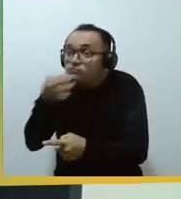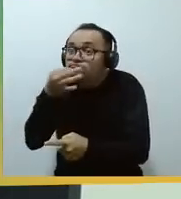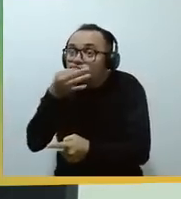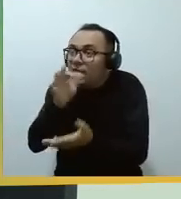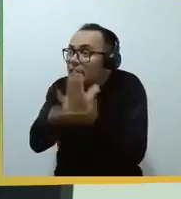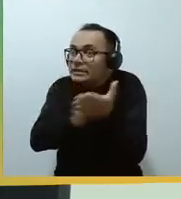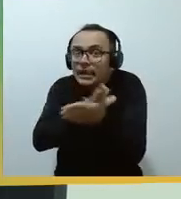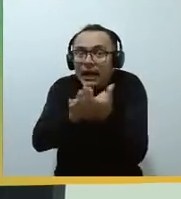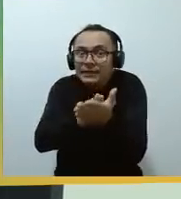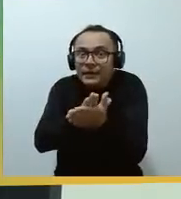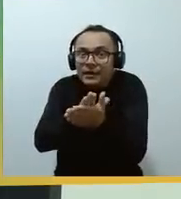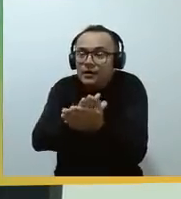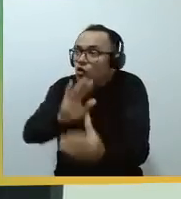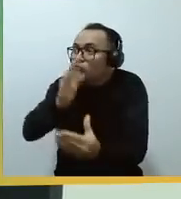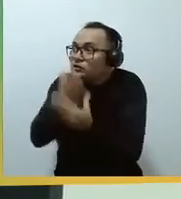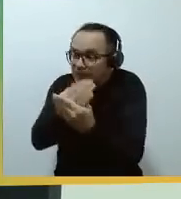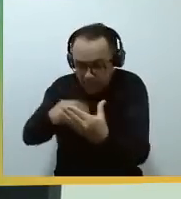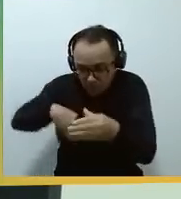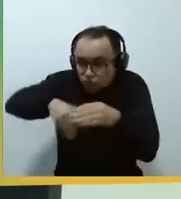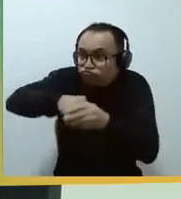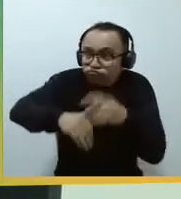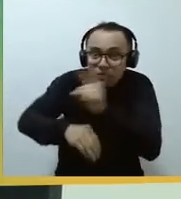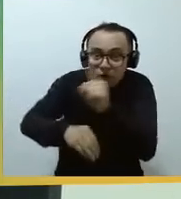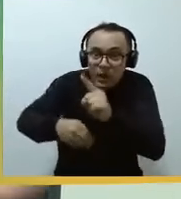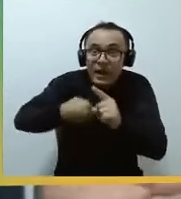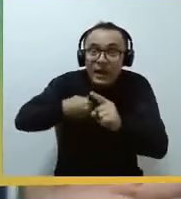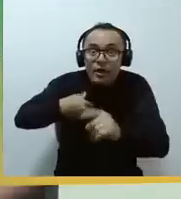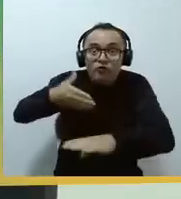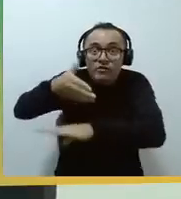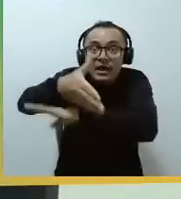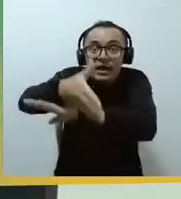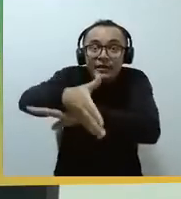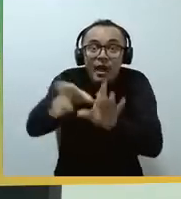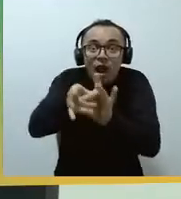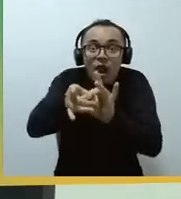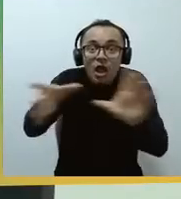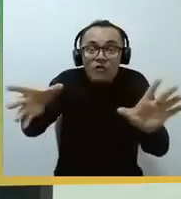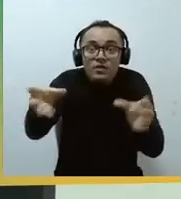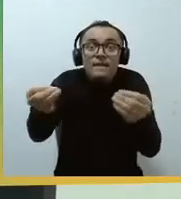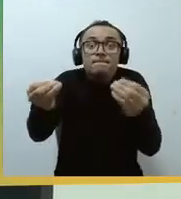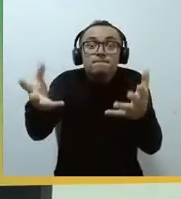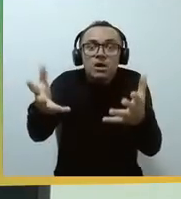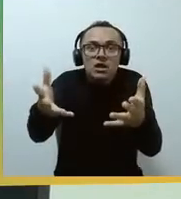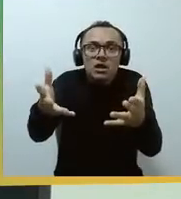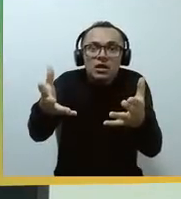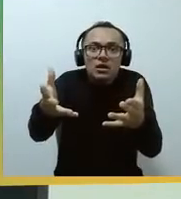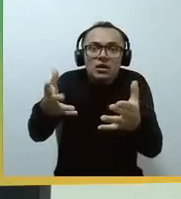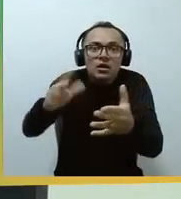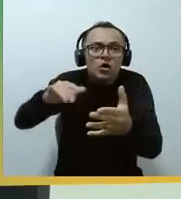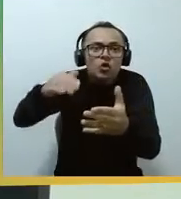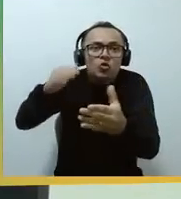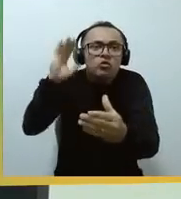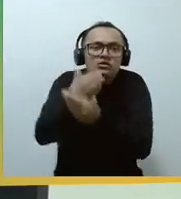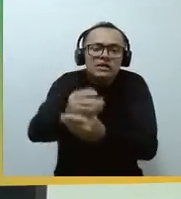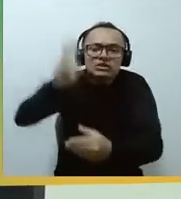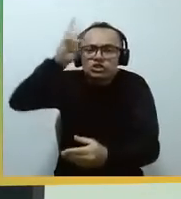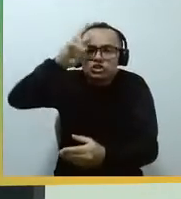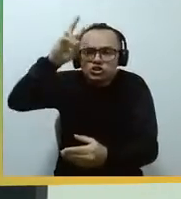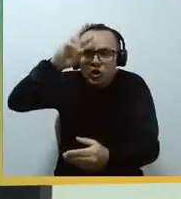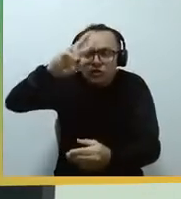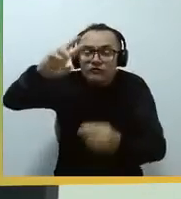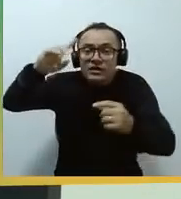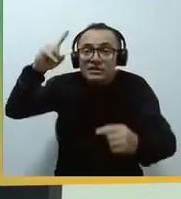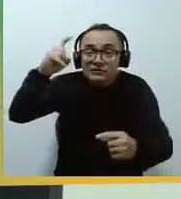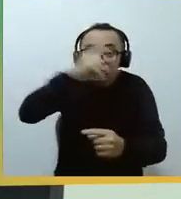ver com o caso. Venho aqui com a maior boa vontade para resgatar um processo histórico e fica difícil aceitar, depois